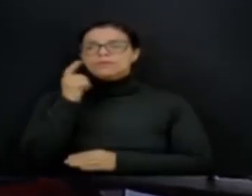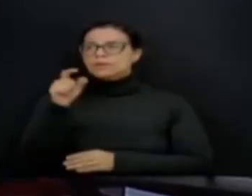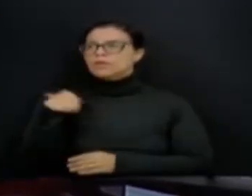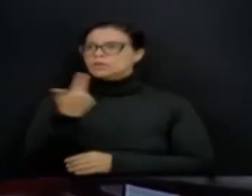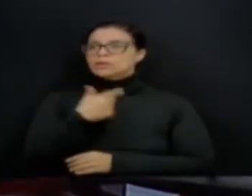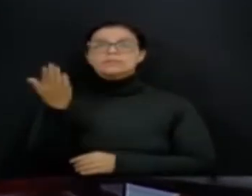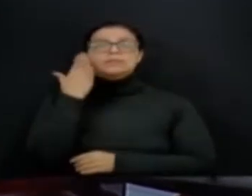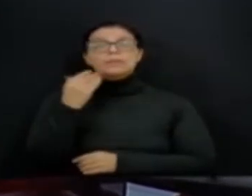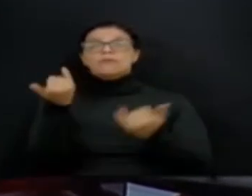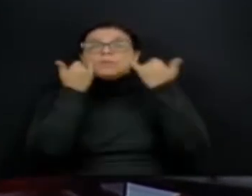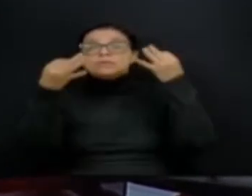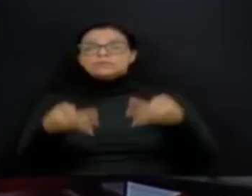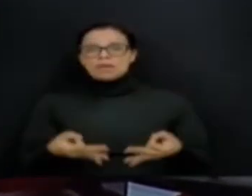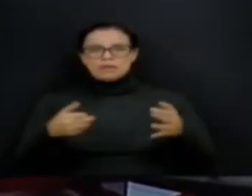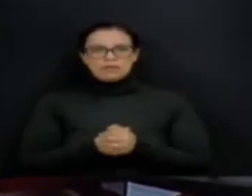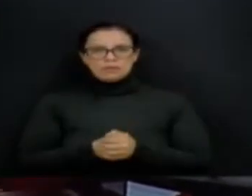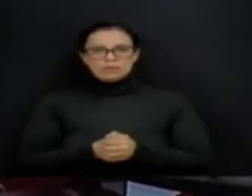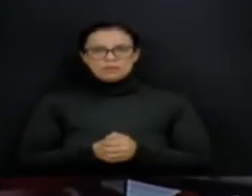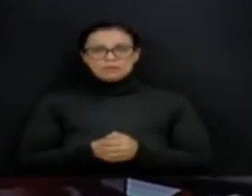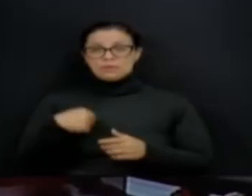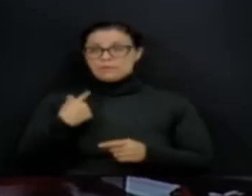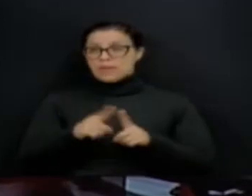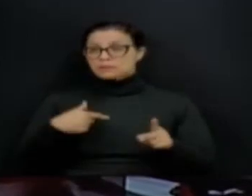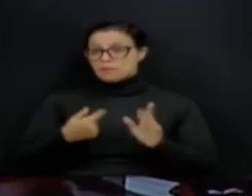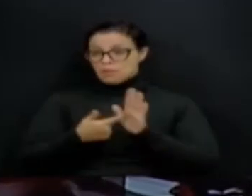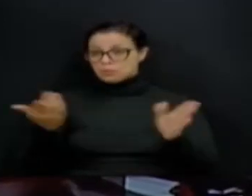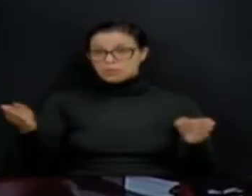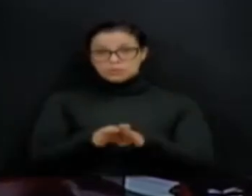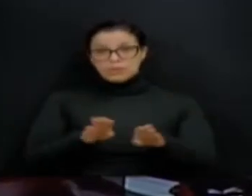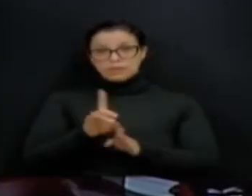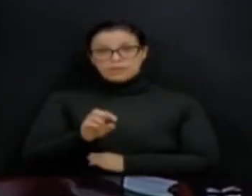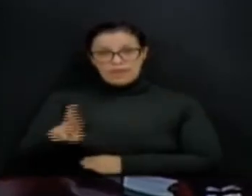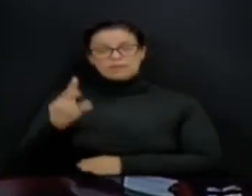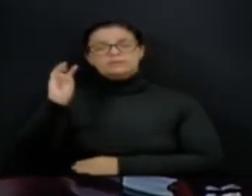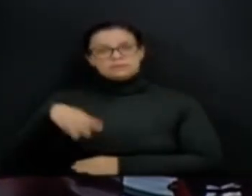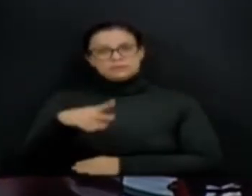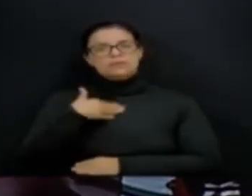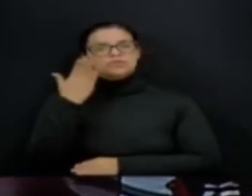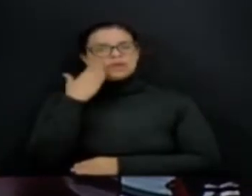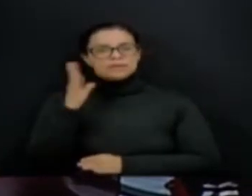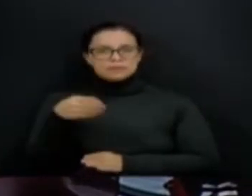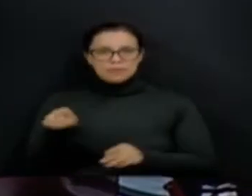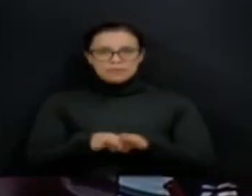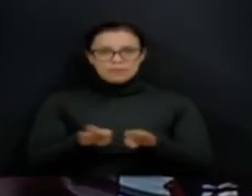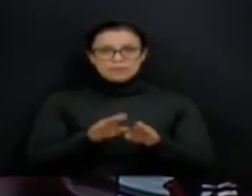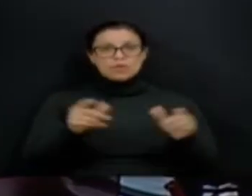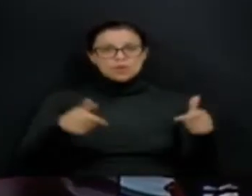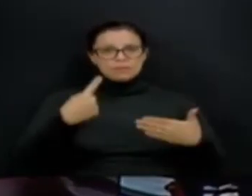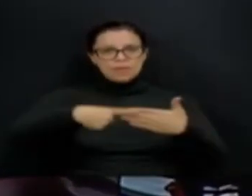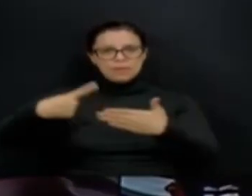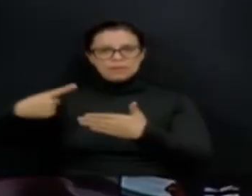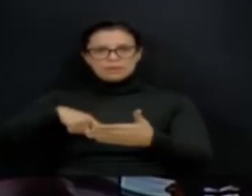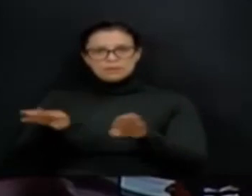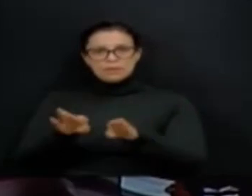a gente tenha essa informação de maneira oficial. Mas o que consta é que o DR, sim, já que as praças de